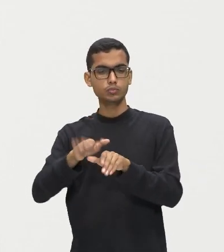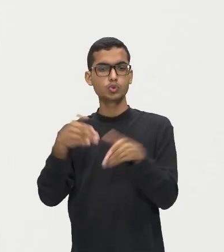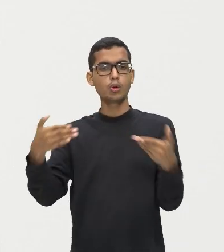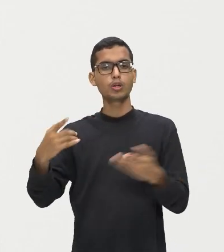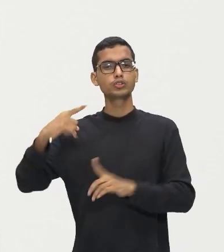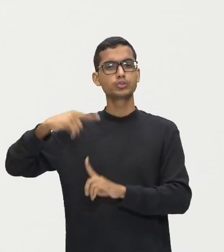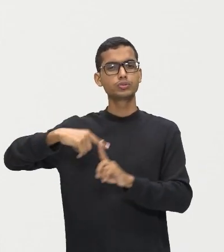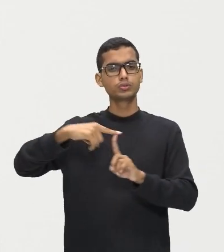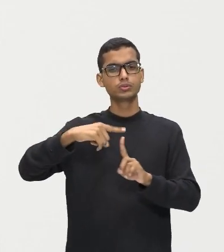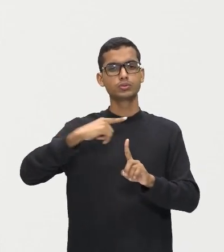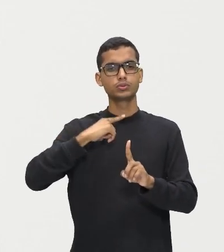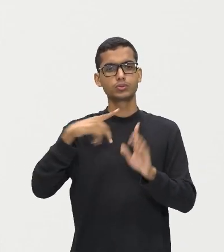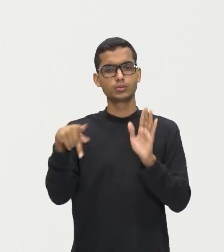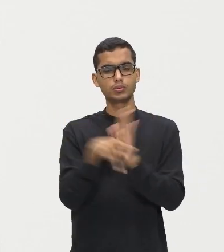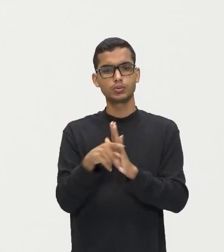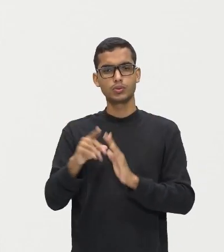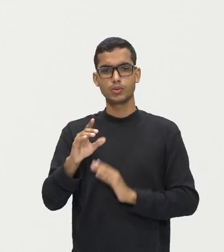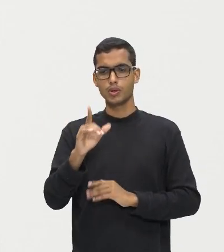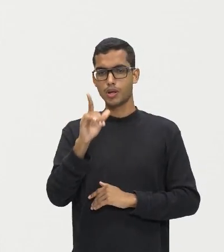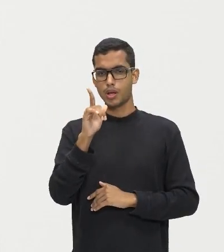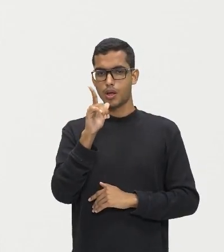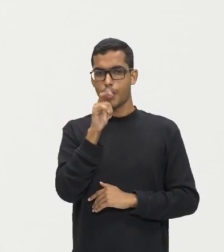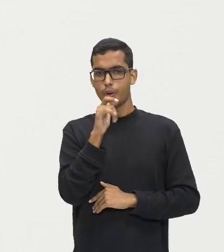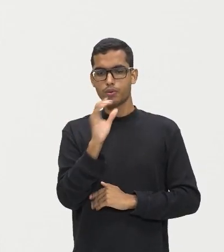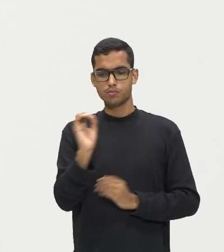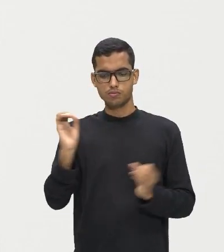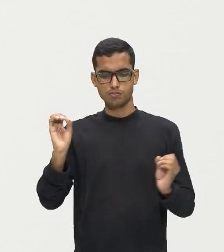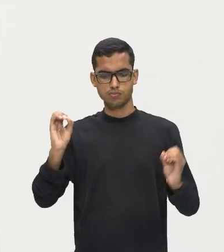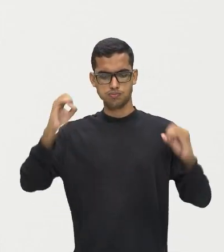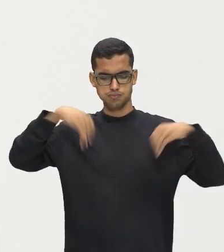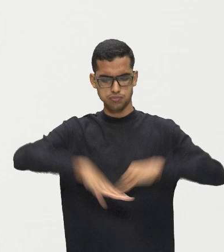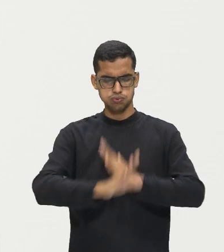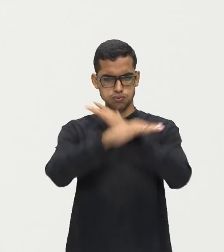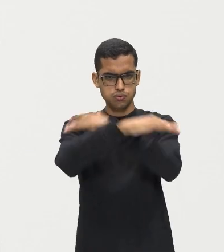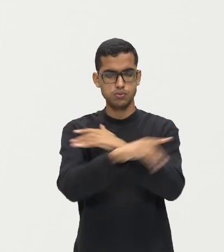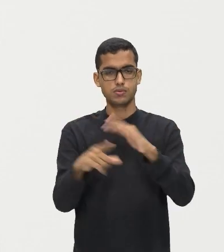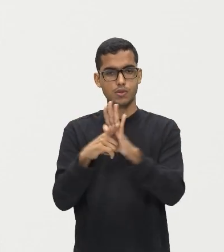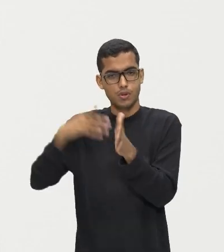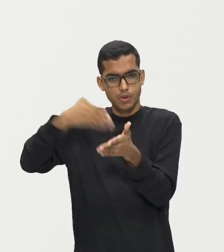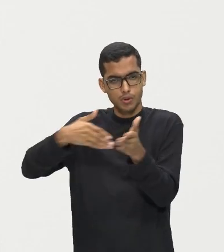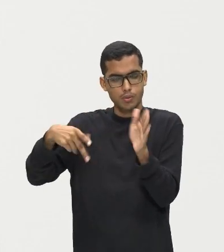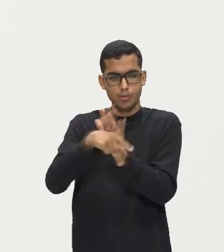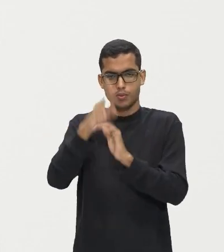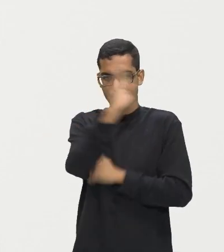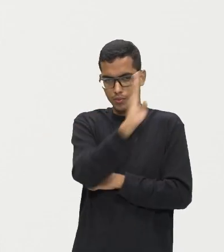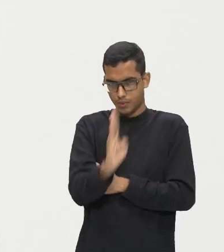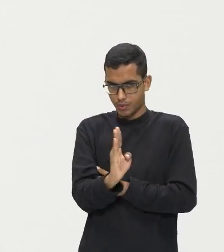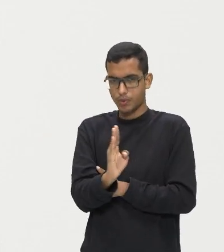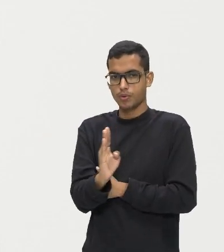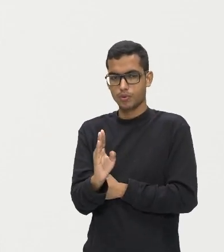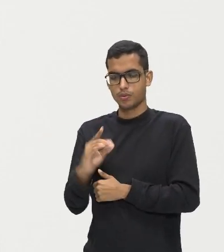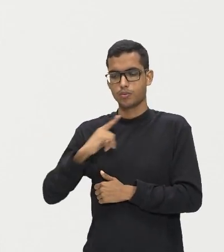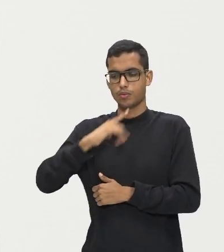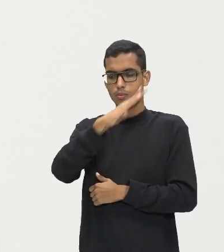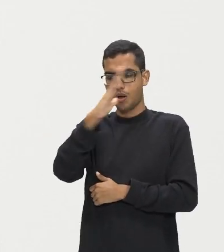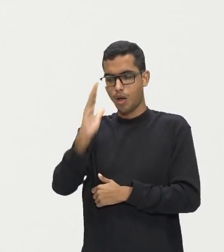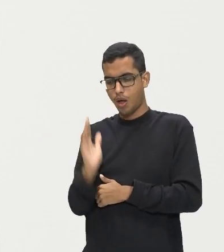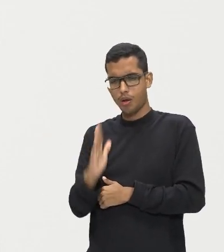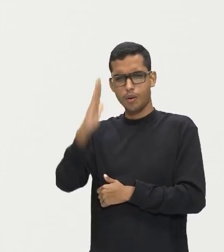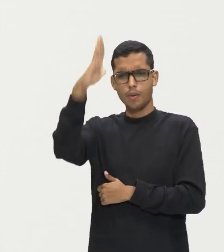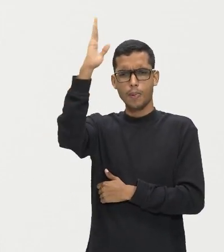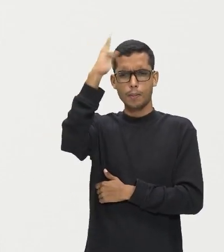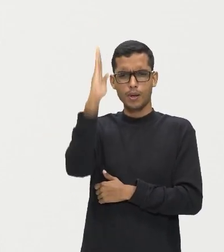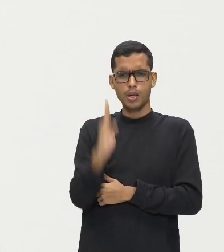oceanos, o que faz limite com o Brasil, o qual não banha o território brasileiro, e ele